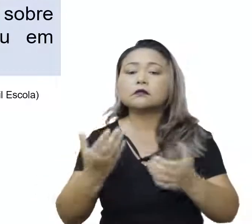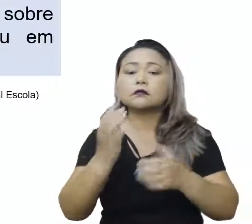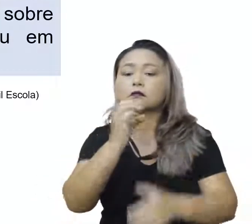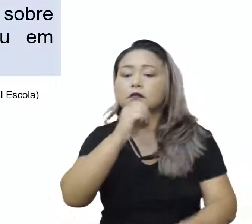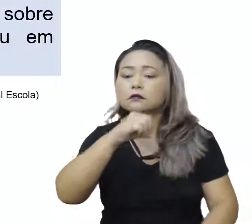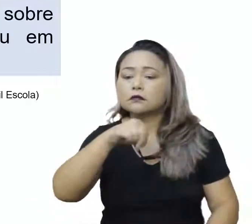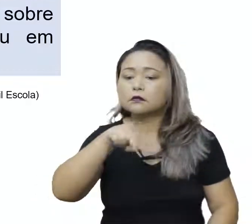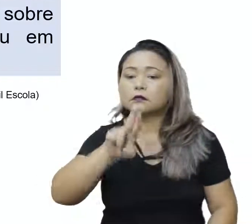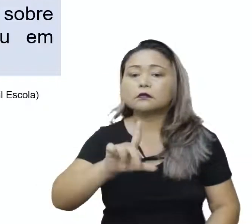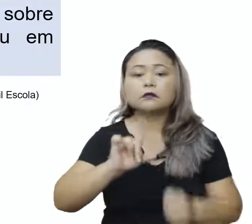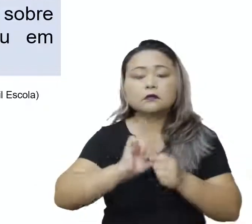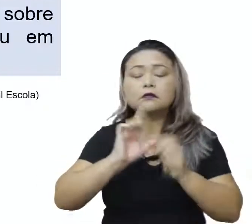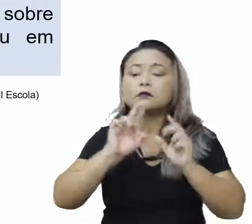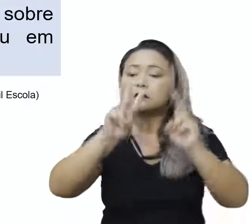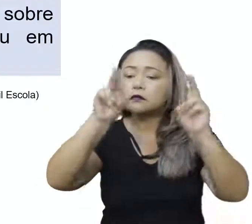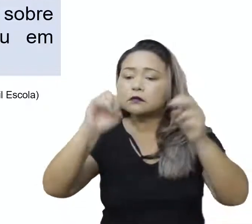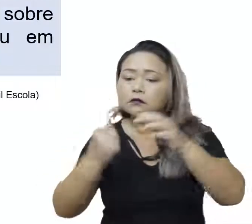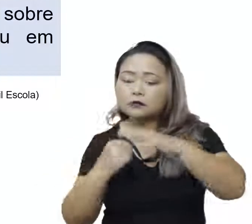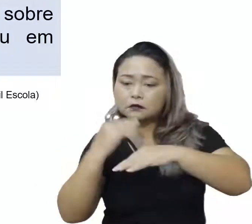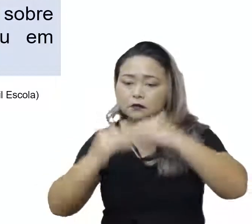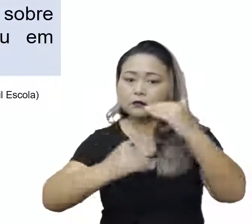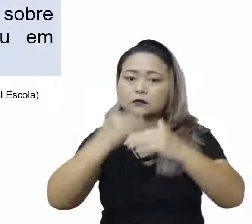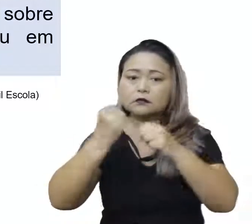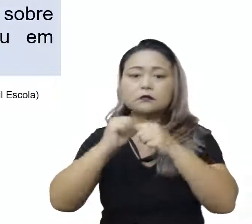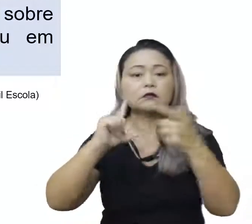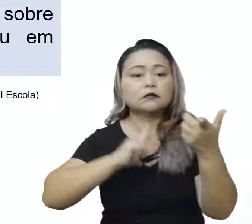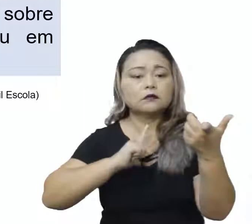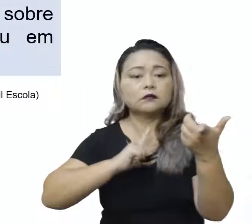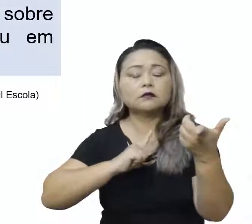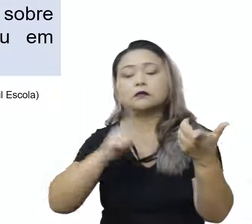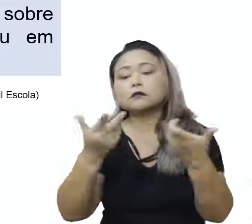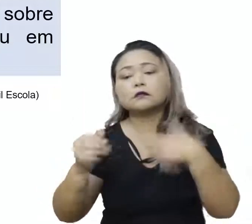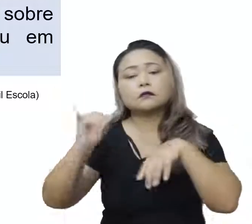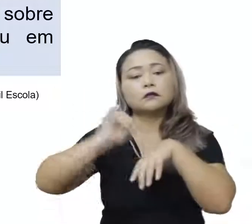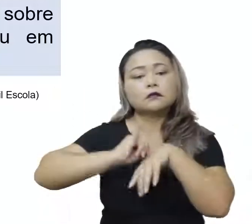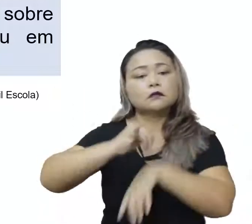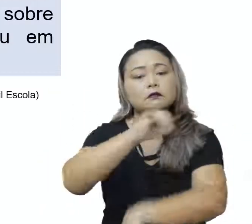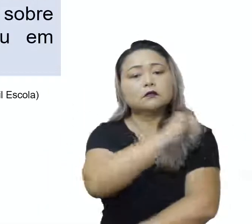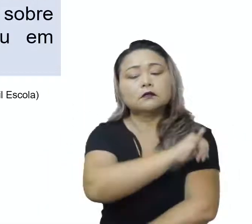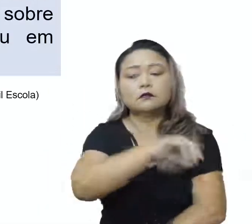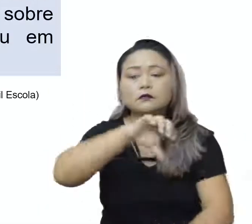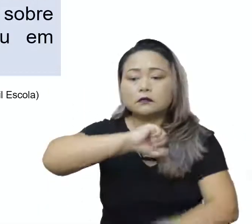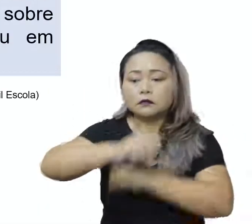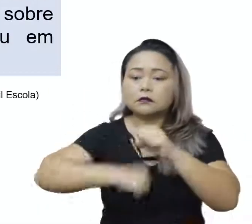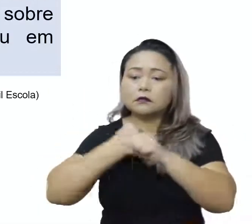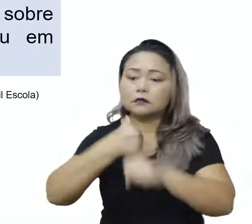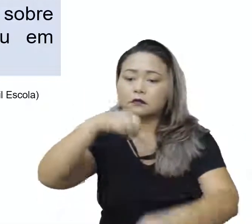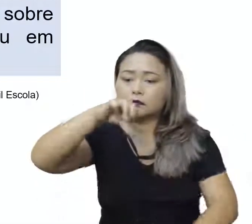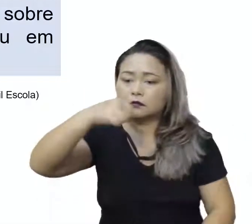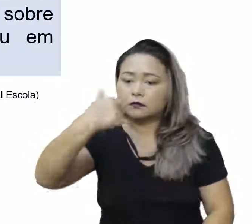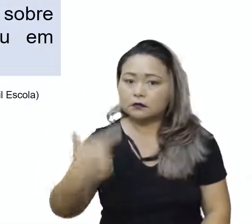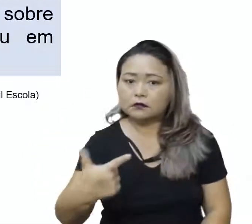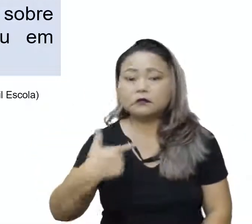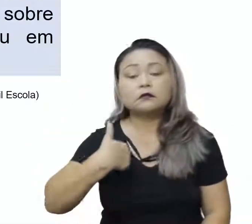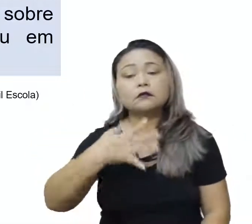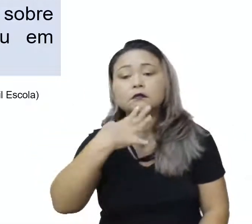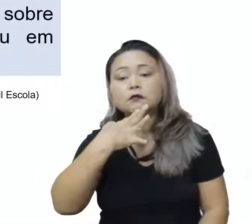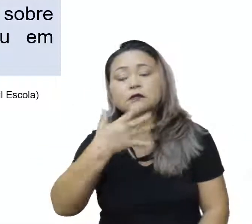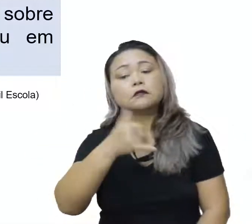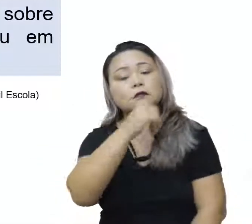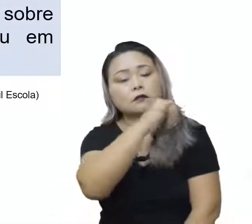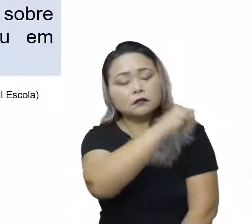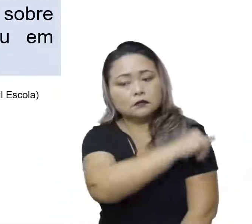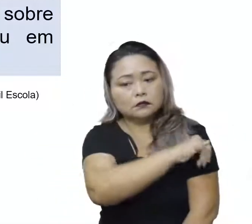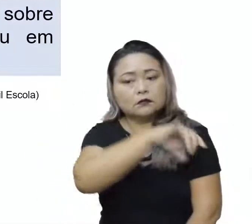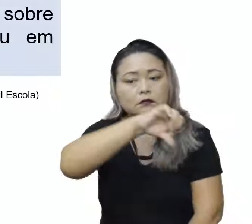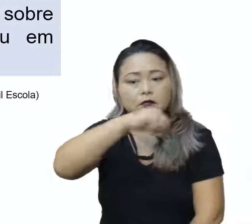ONU sobre Meio Ambiente e Desenvolvimento, que aconteceu no Rio de Janeiro, em 92, e ficou conhecida, como já falamos,